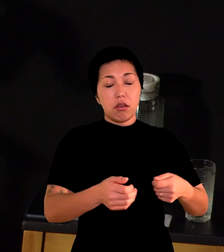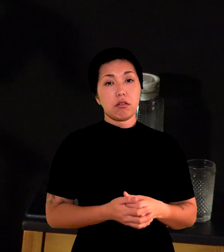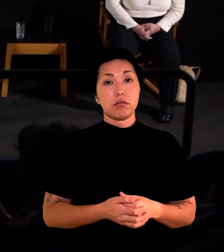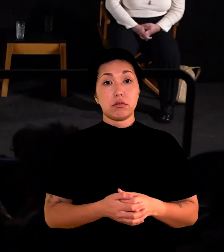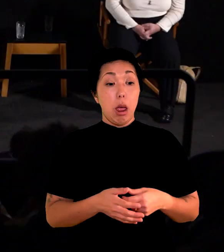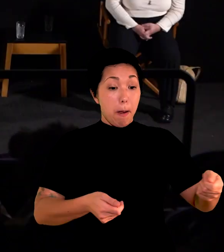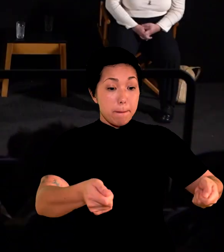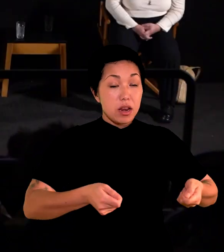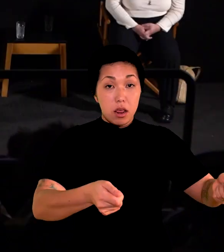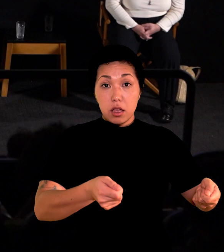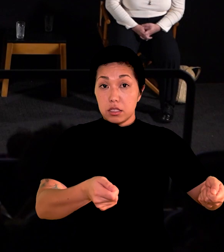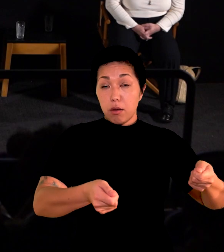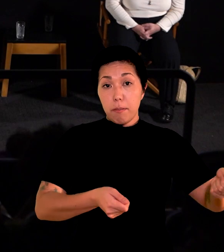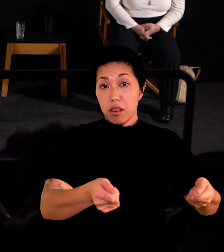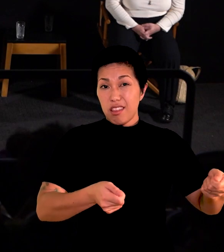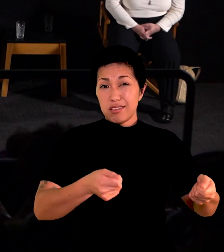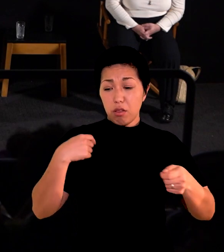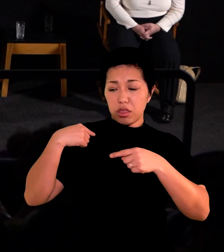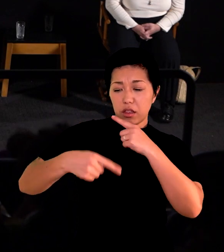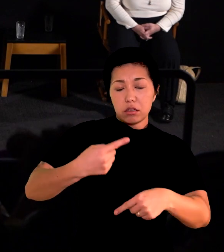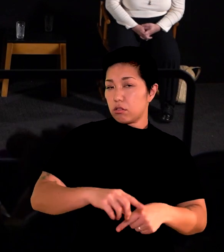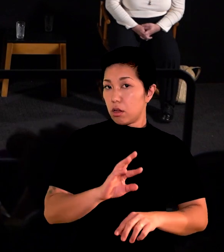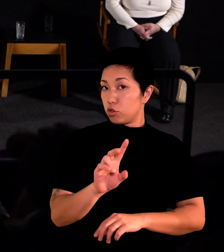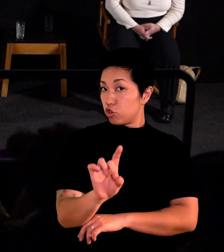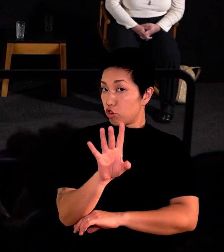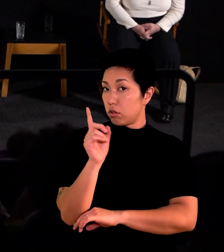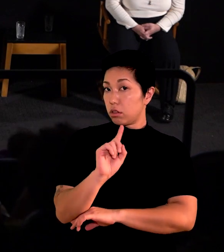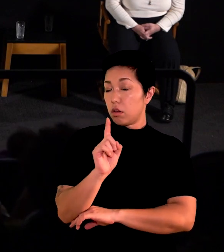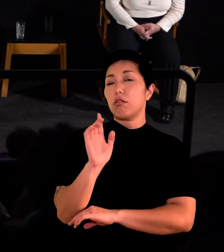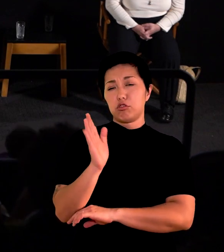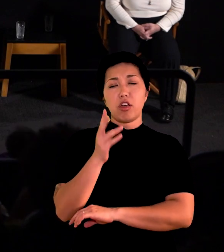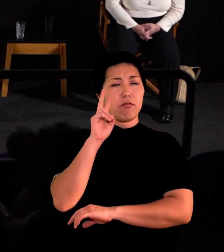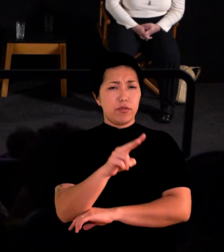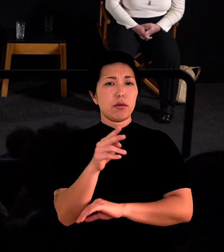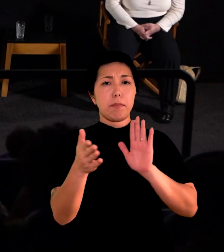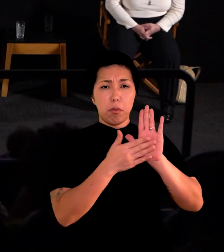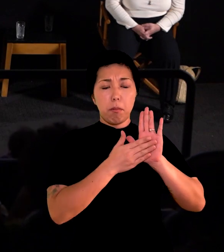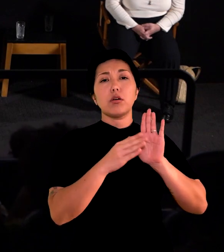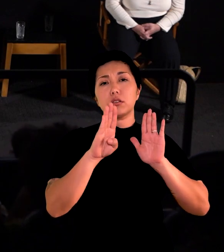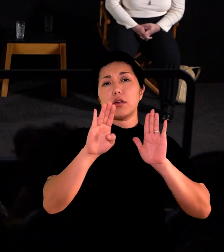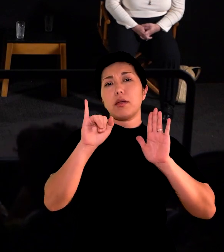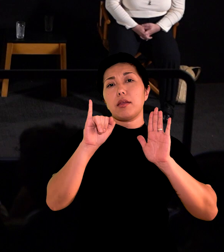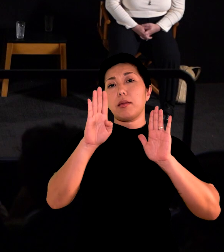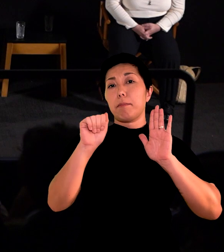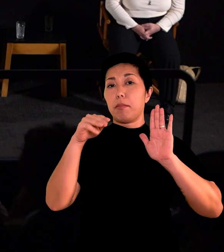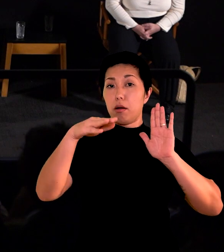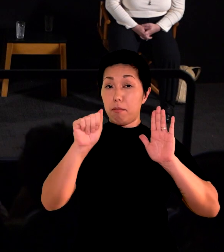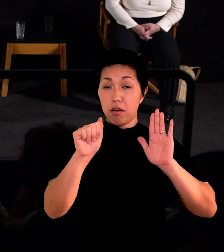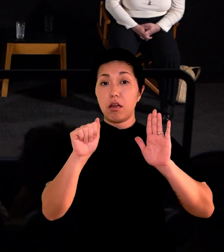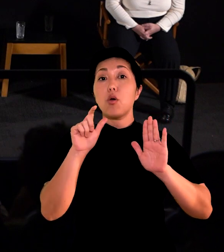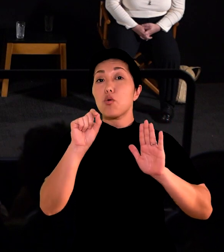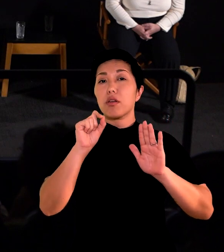Tá? E a mineração não só tradicional, mas eu já vi as propostas que foram colocadas no IBAMA